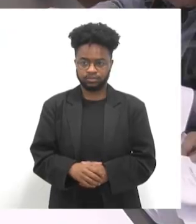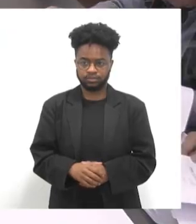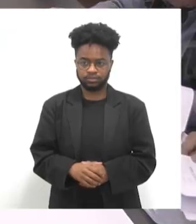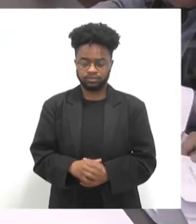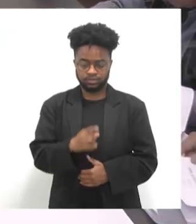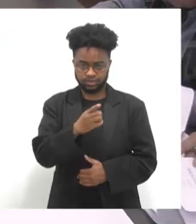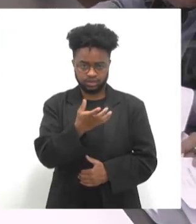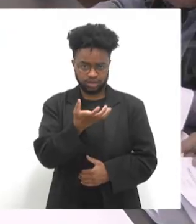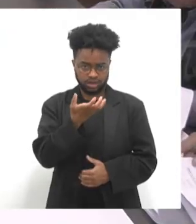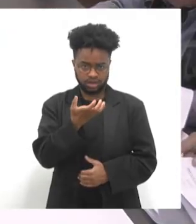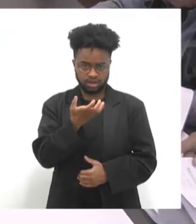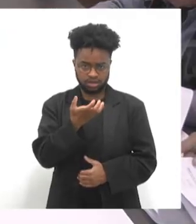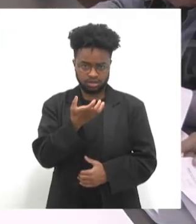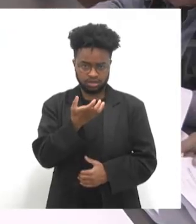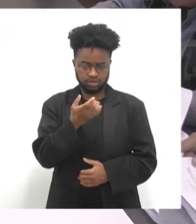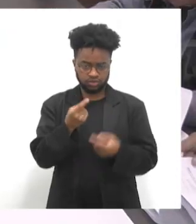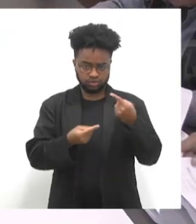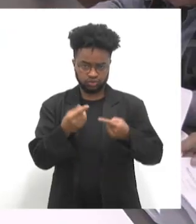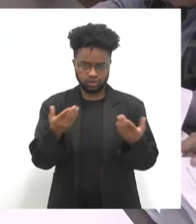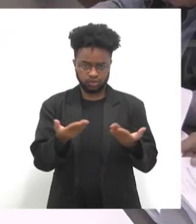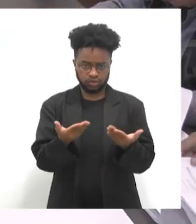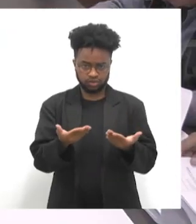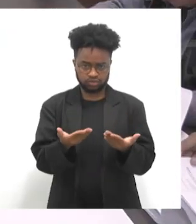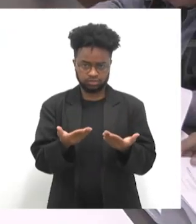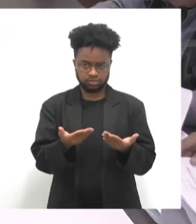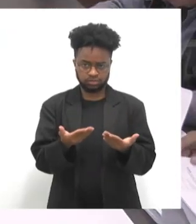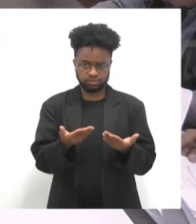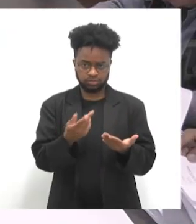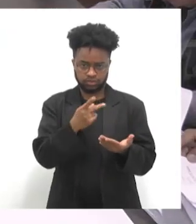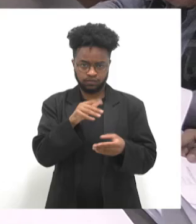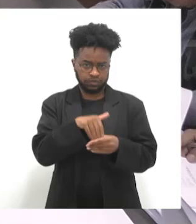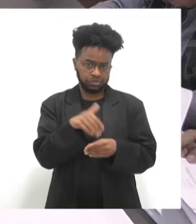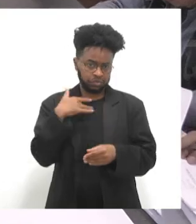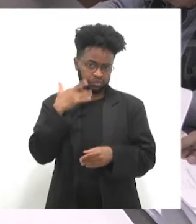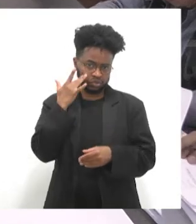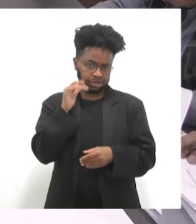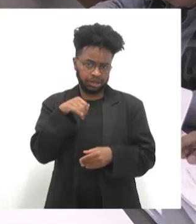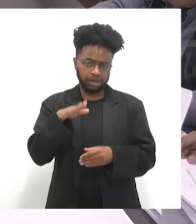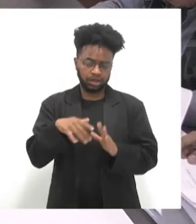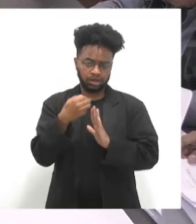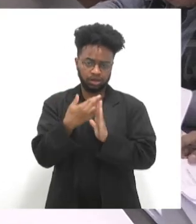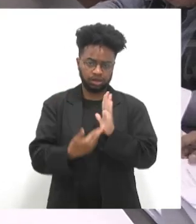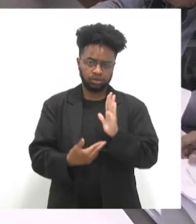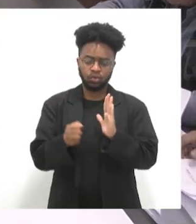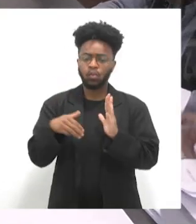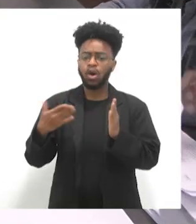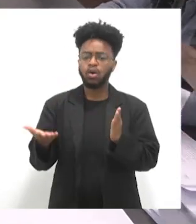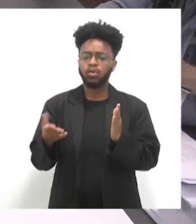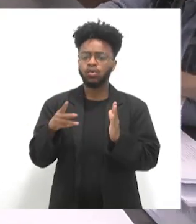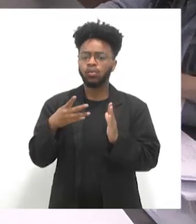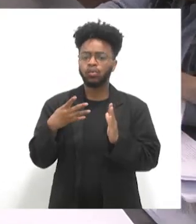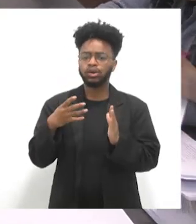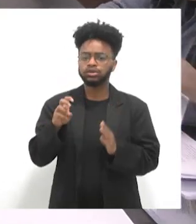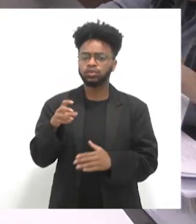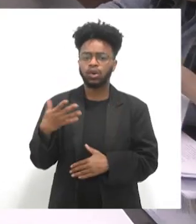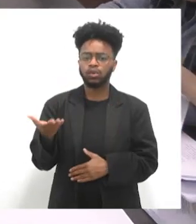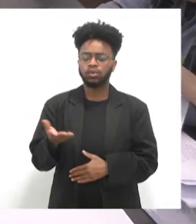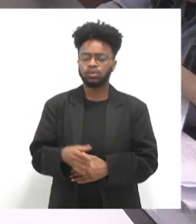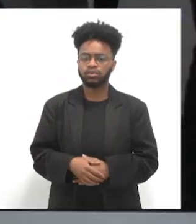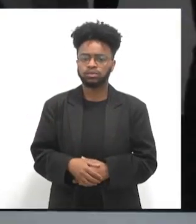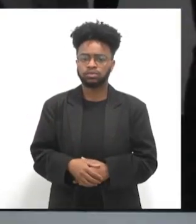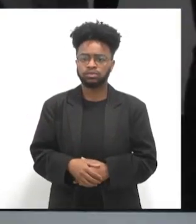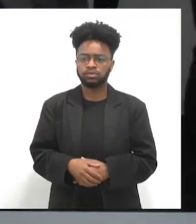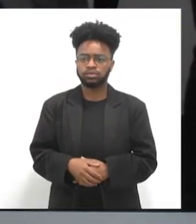quer enfrentar a matéria agora, deputado Luiz Paulo? Com o seu voto, eu não sei de quem é o relator. Qual é o 45? É